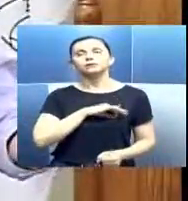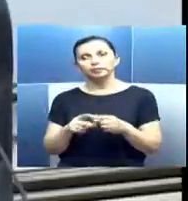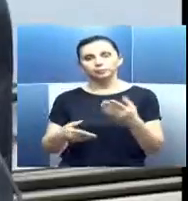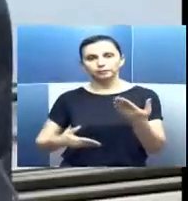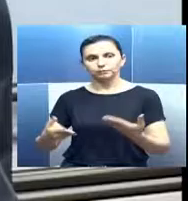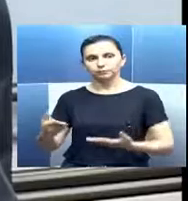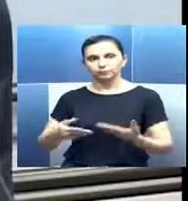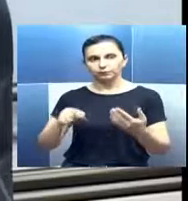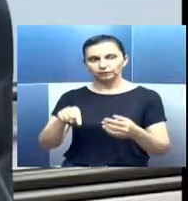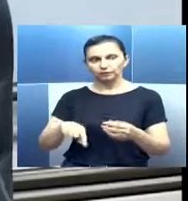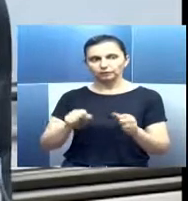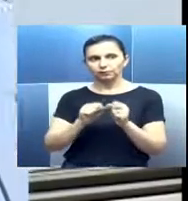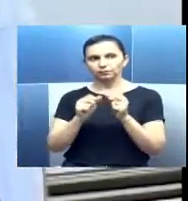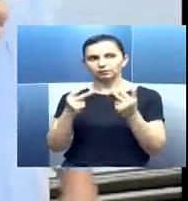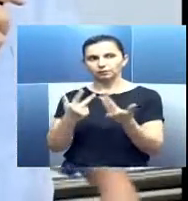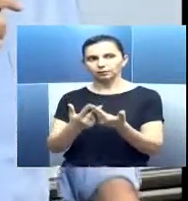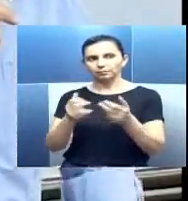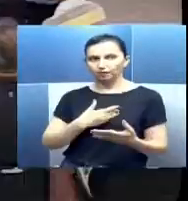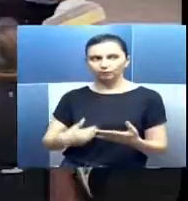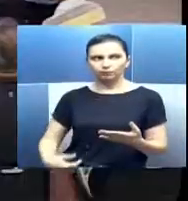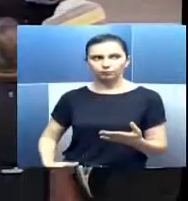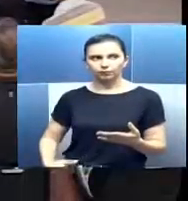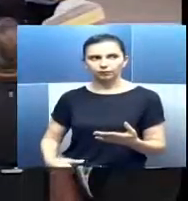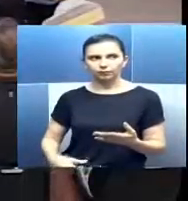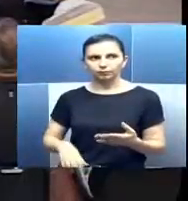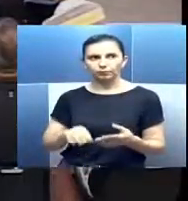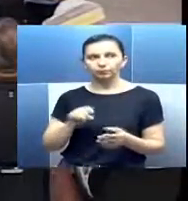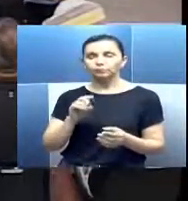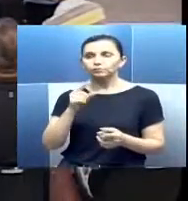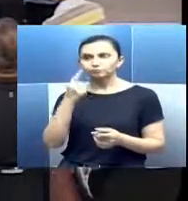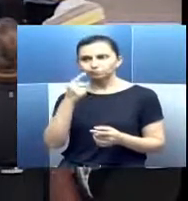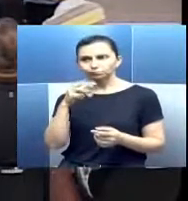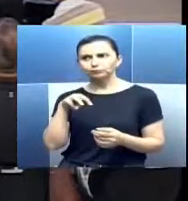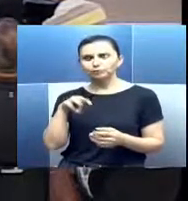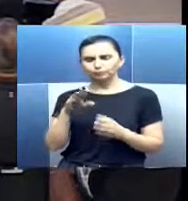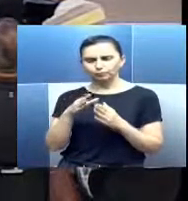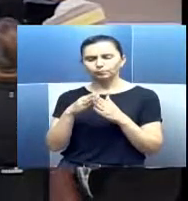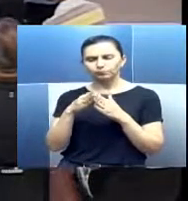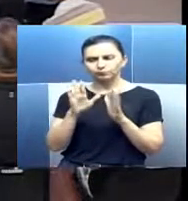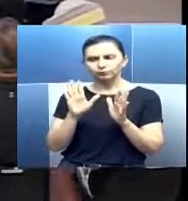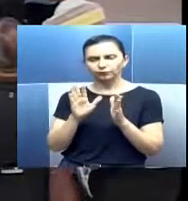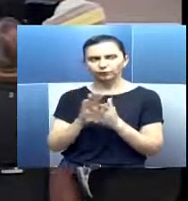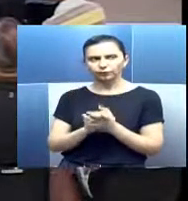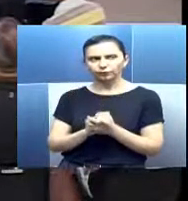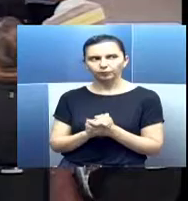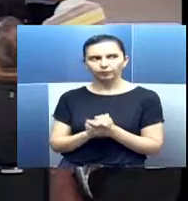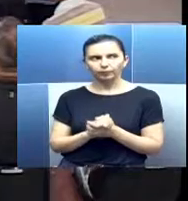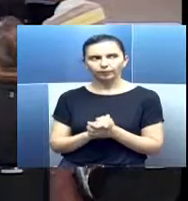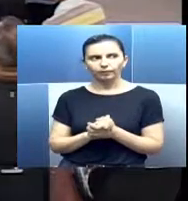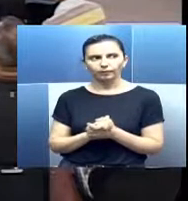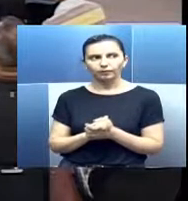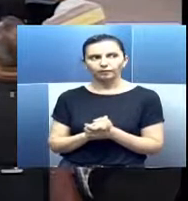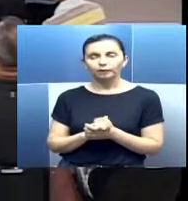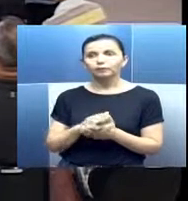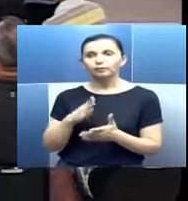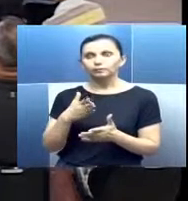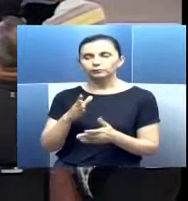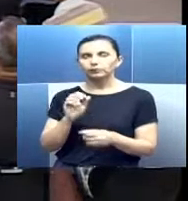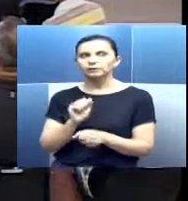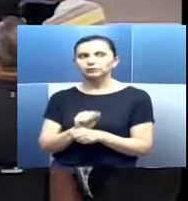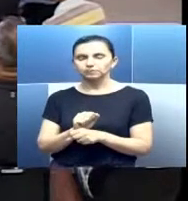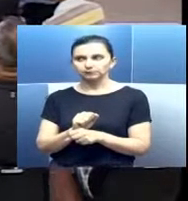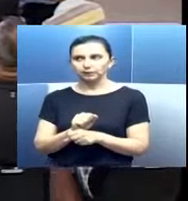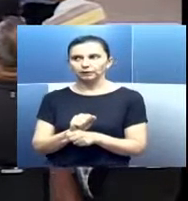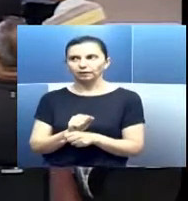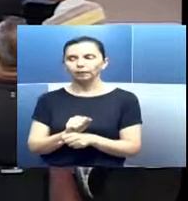o líder do prefeito pediu a palavra para explicar como anda a situação dentro do executivo considerando